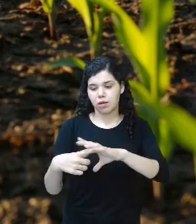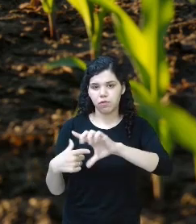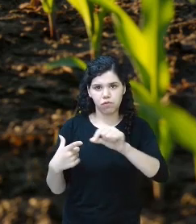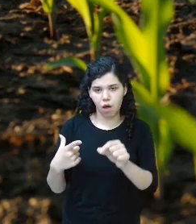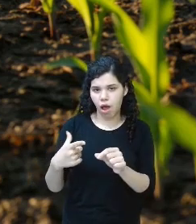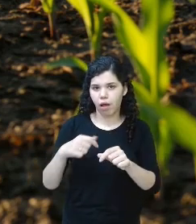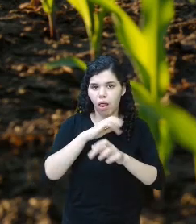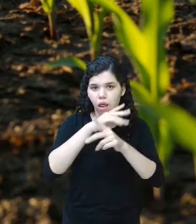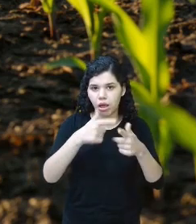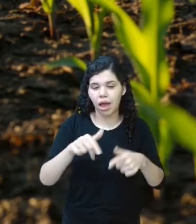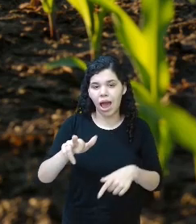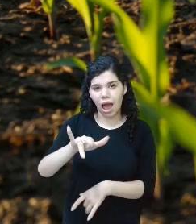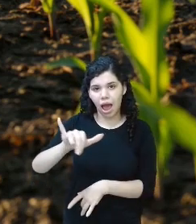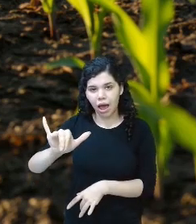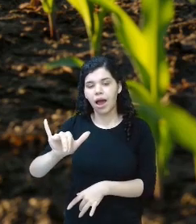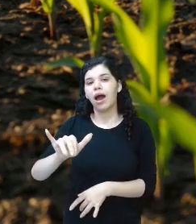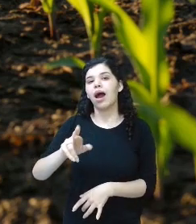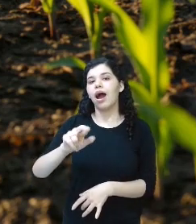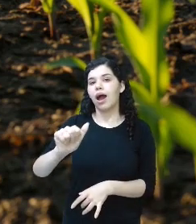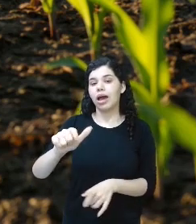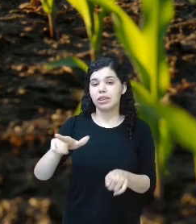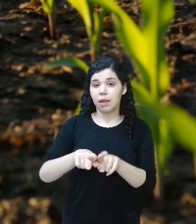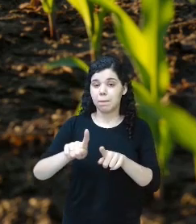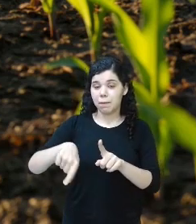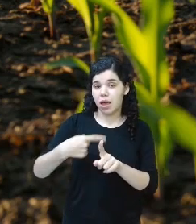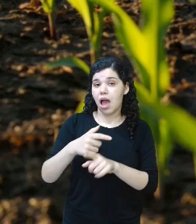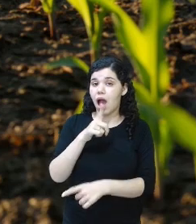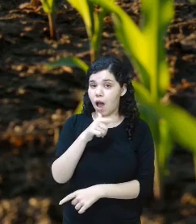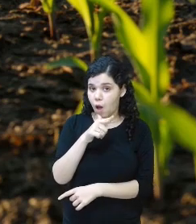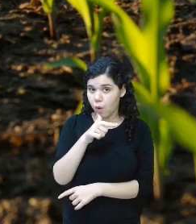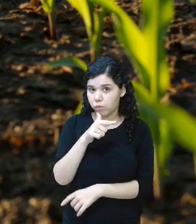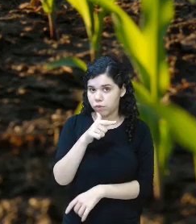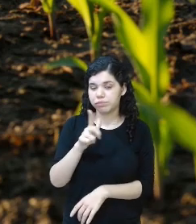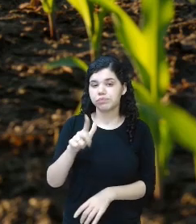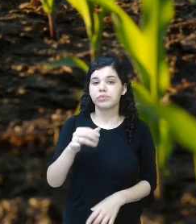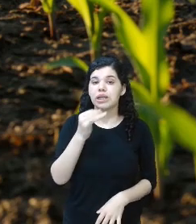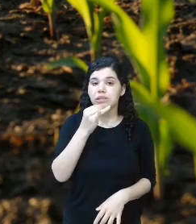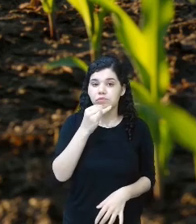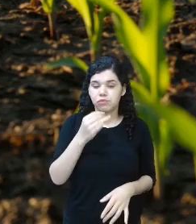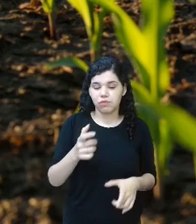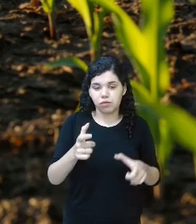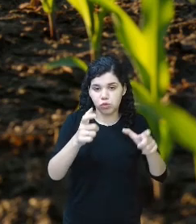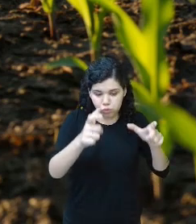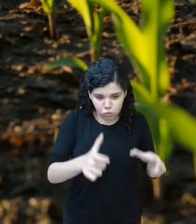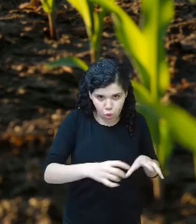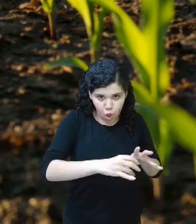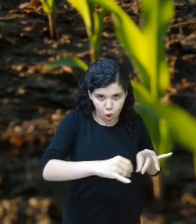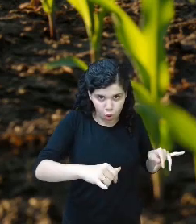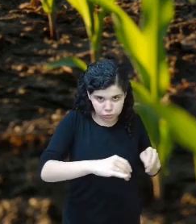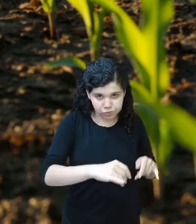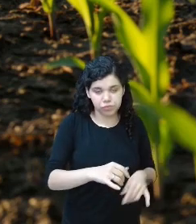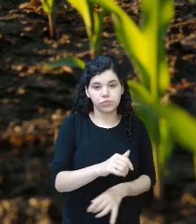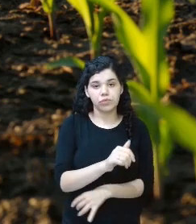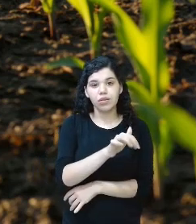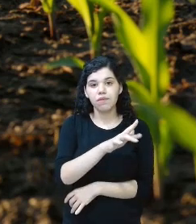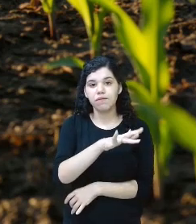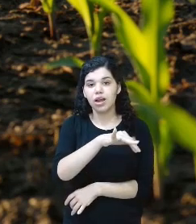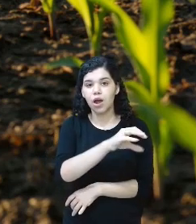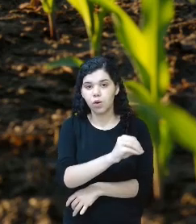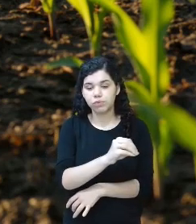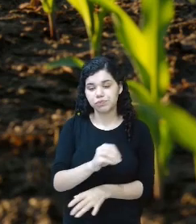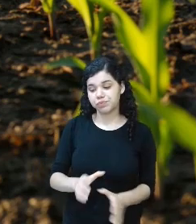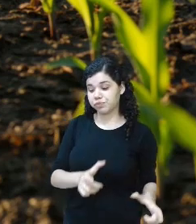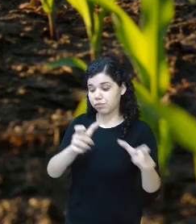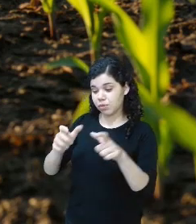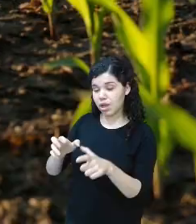orgânica, o ar e a água. Quando a gente fala de solos francos e solos estéreis, quando a gente fala de